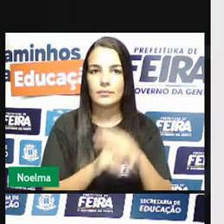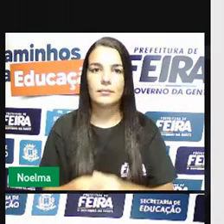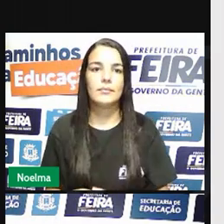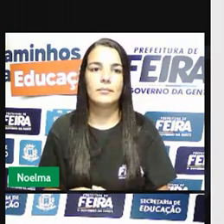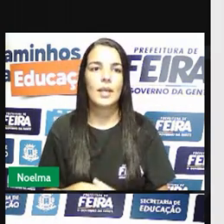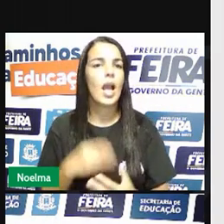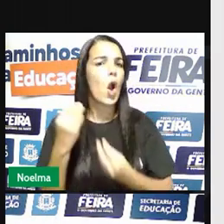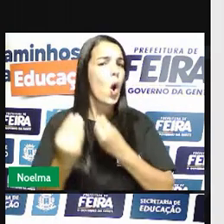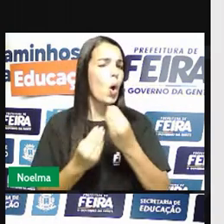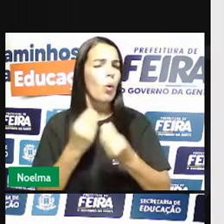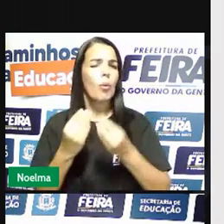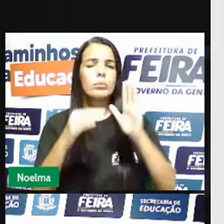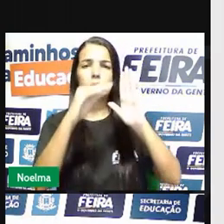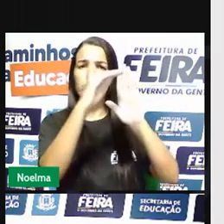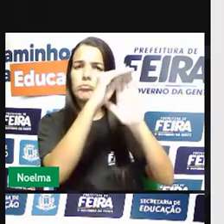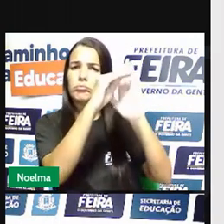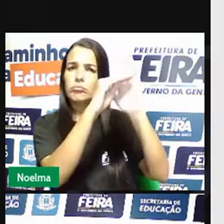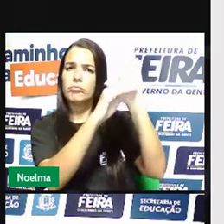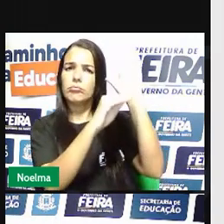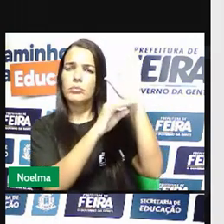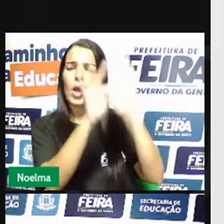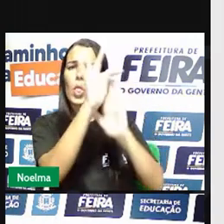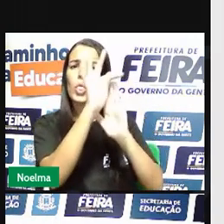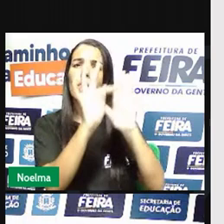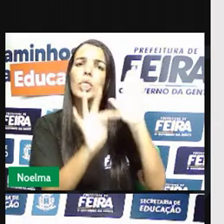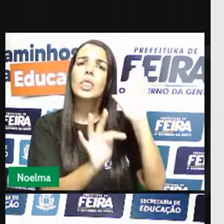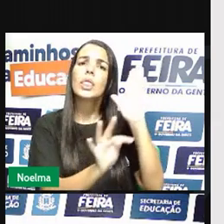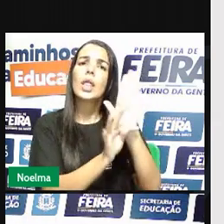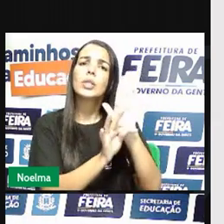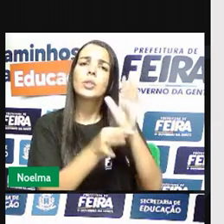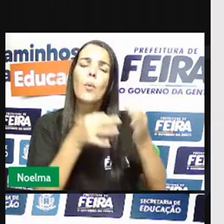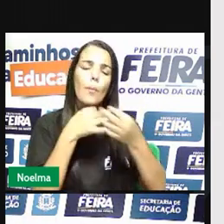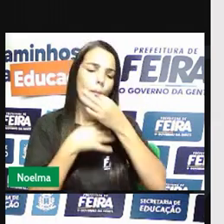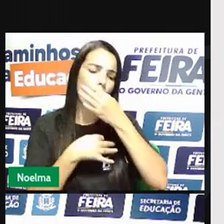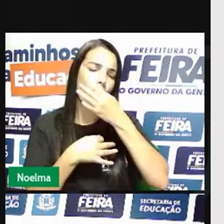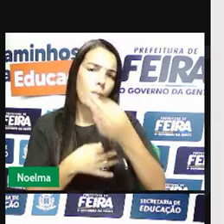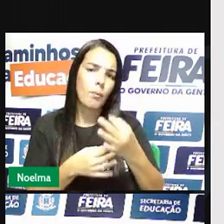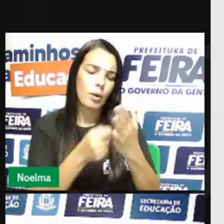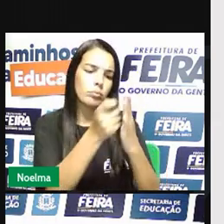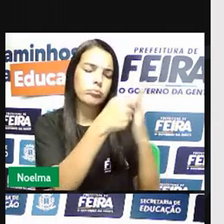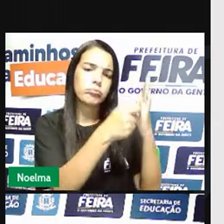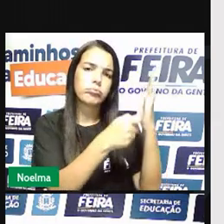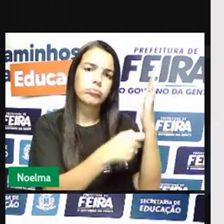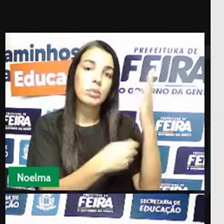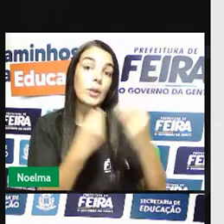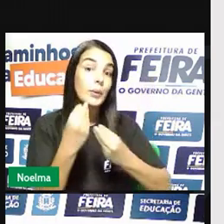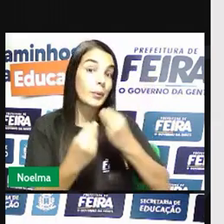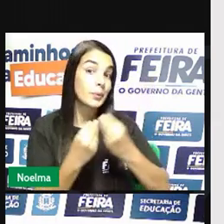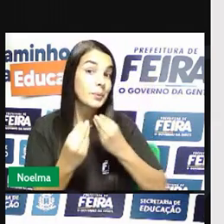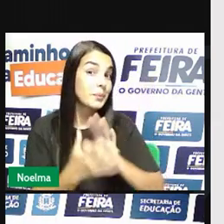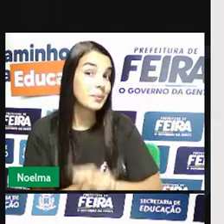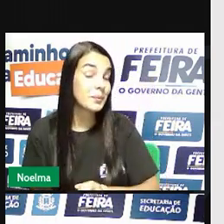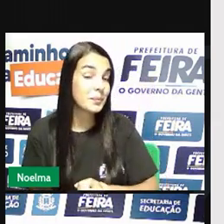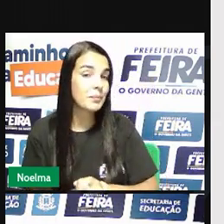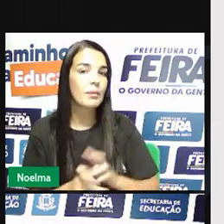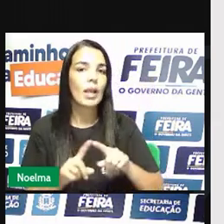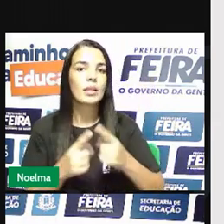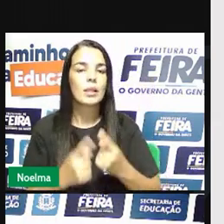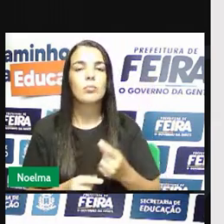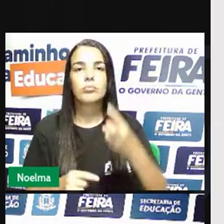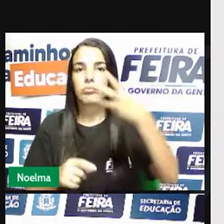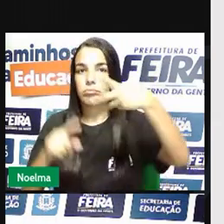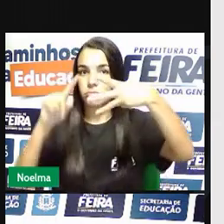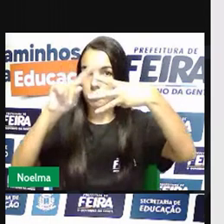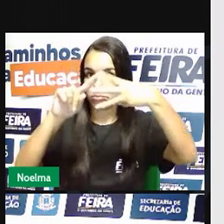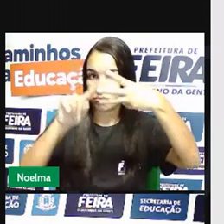Como estruturar, então, um texto dissertativo argumentativo? O texto dissertativo, ele tem